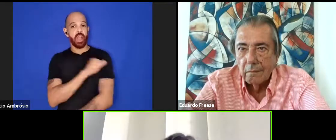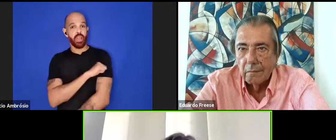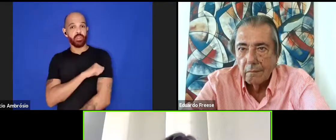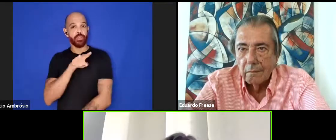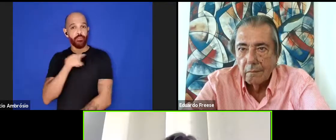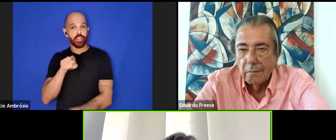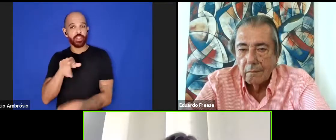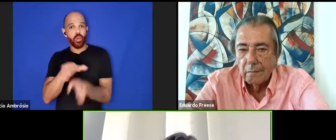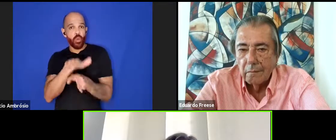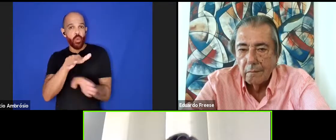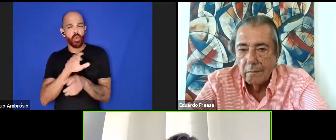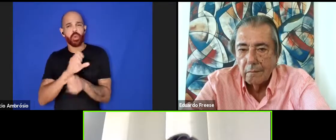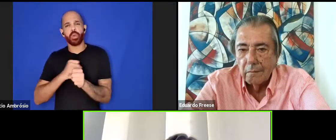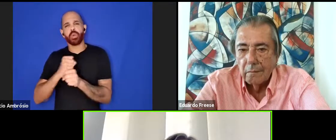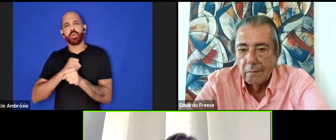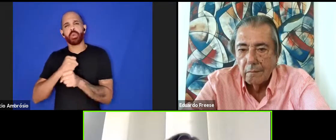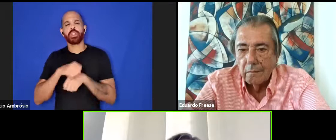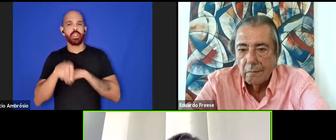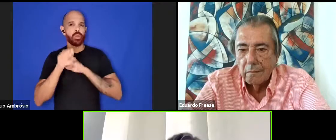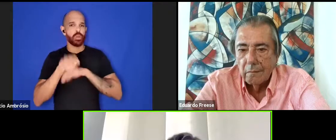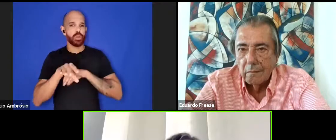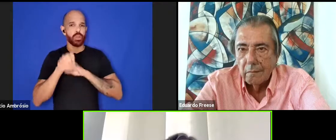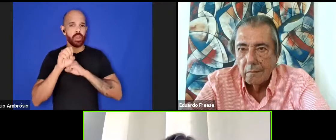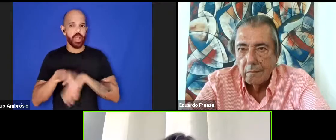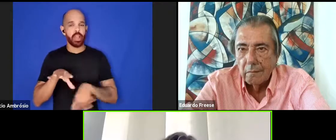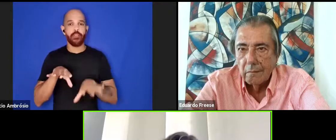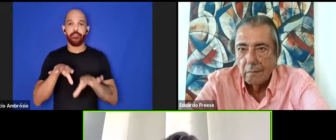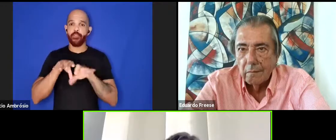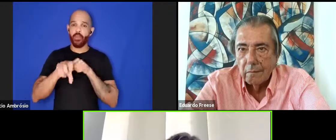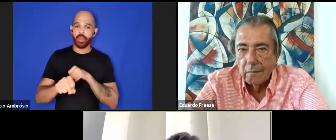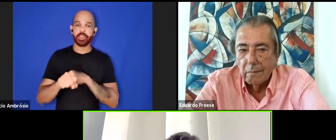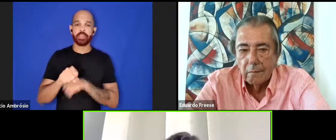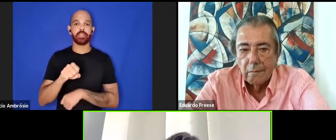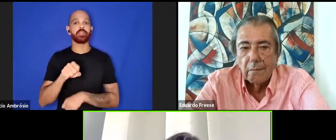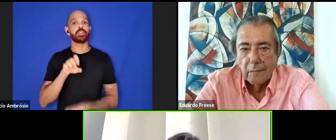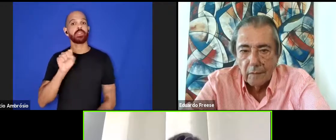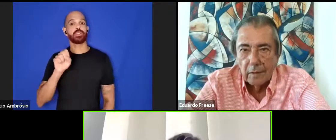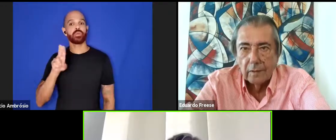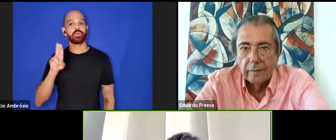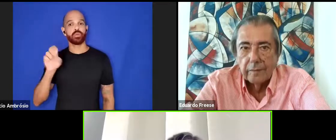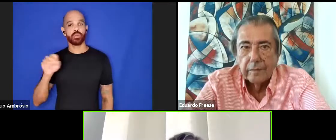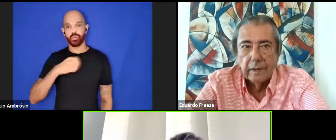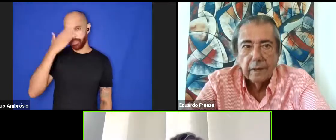nesses anos todos de dedicação à formação e ao Sistema Único de Saúde. Obrigada.